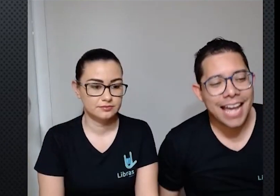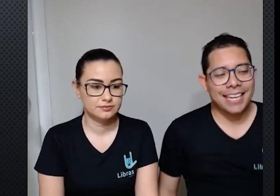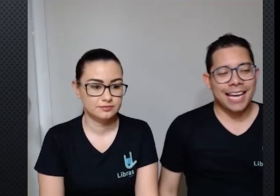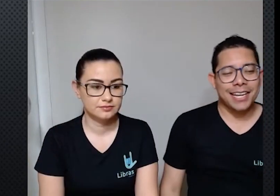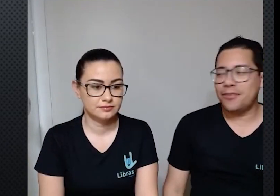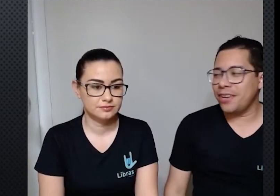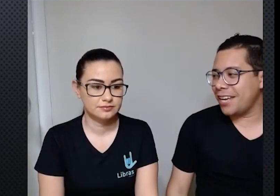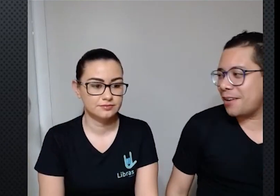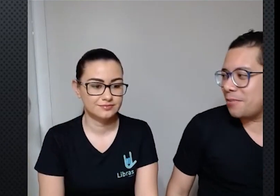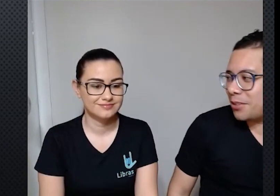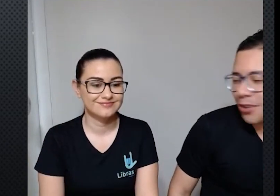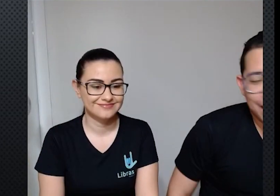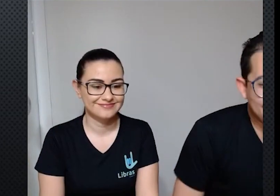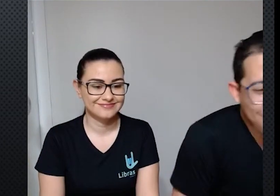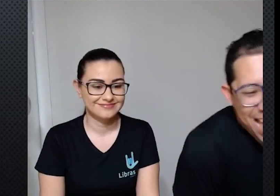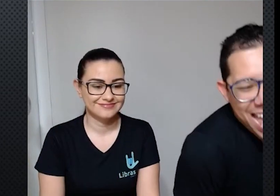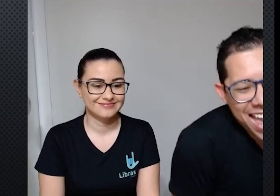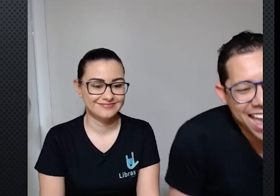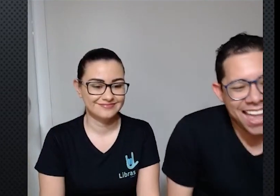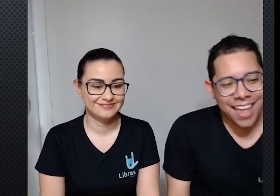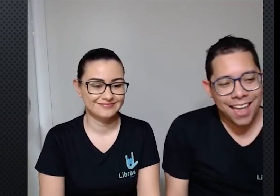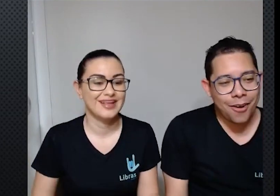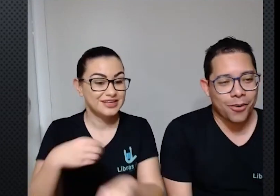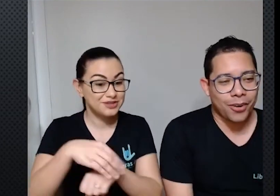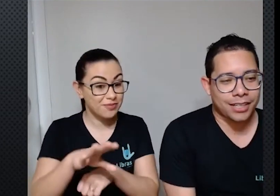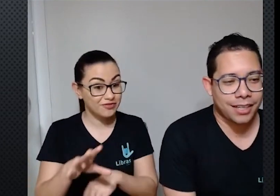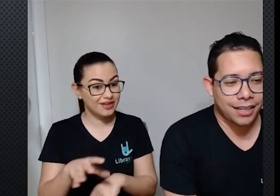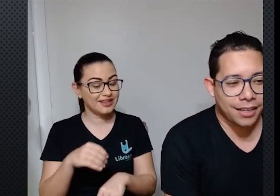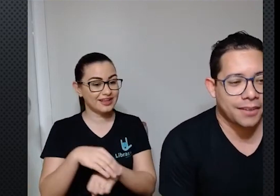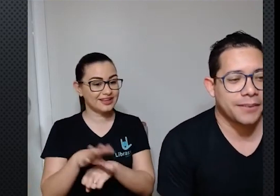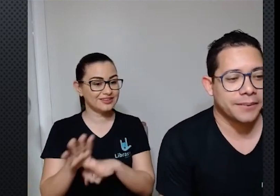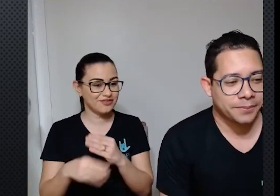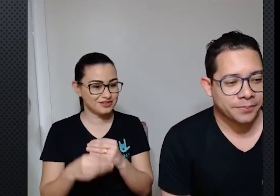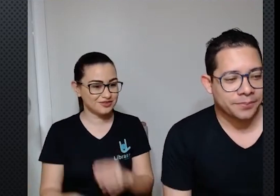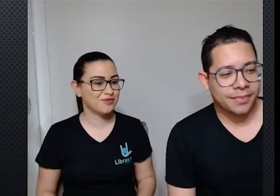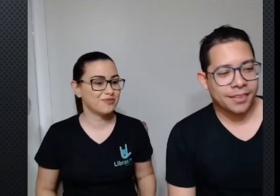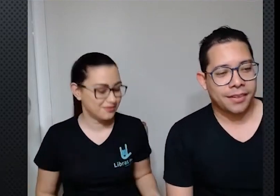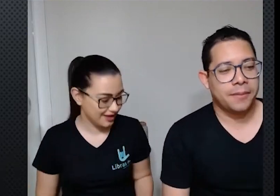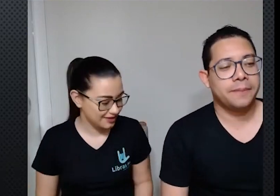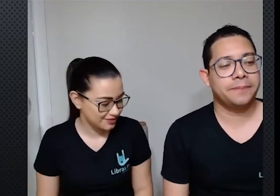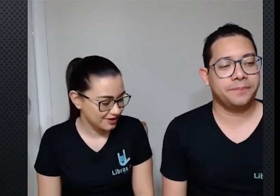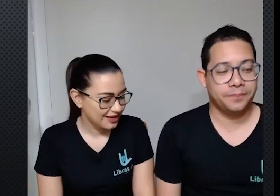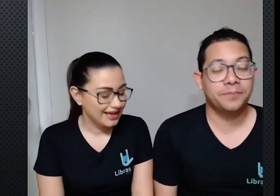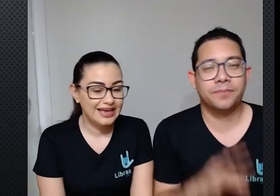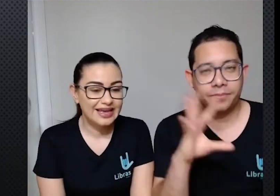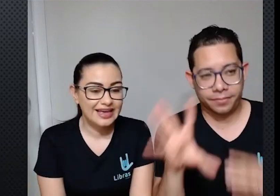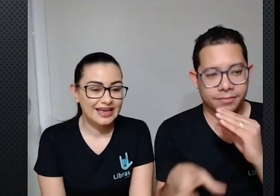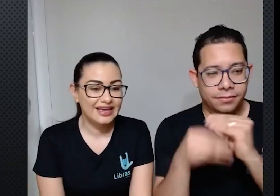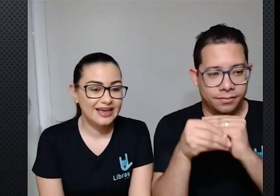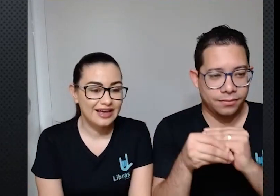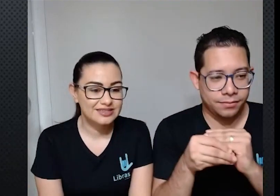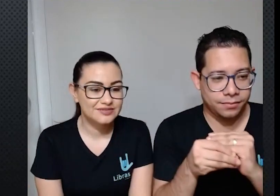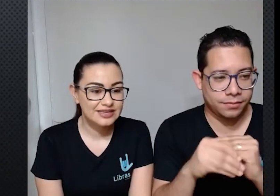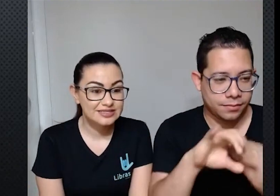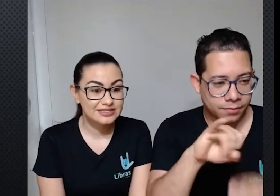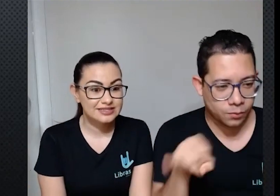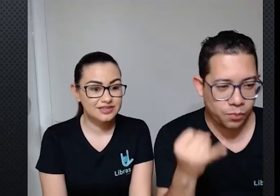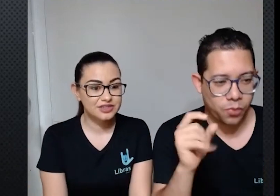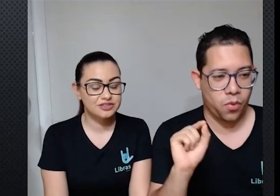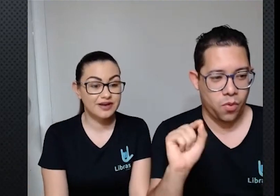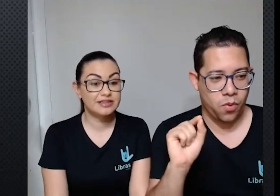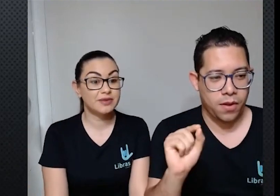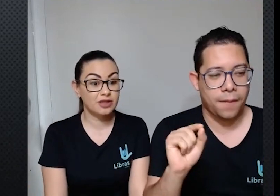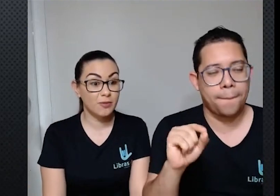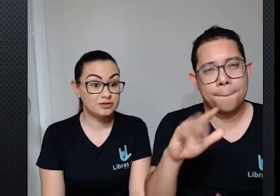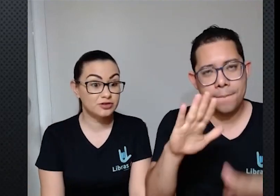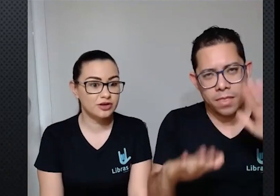Beleza? Ai, que alívio, hein, Kelly? O pessoal gritando, eu! Só aproveitar aqui, então, fazendo um complemento. Às vezes a